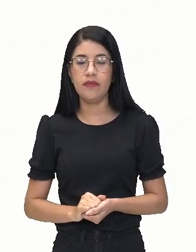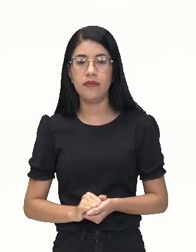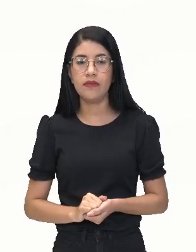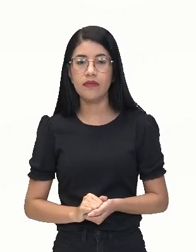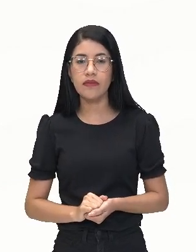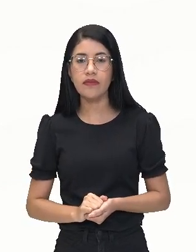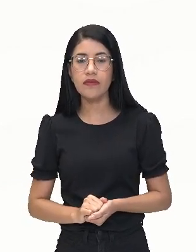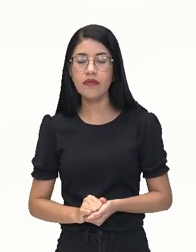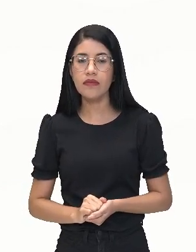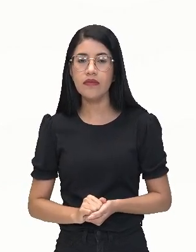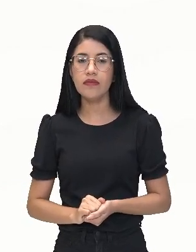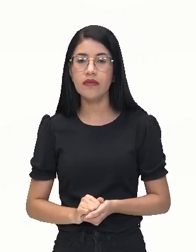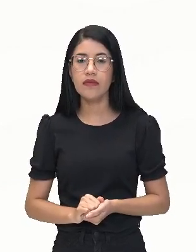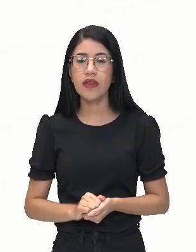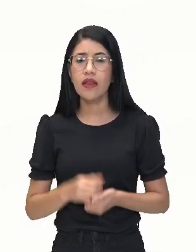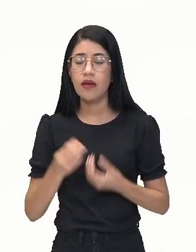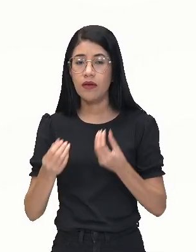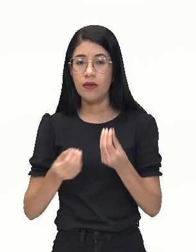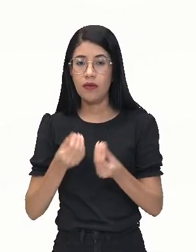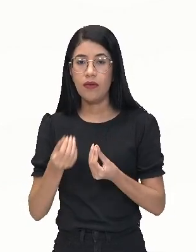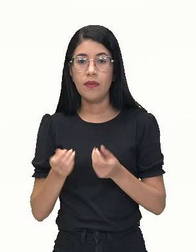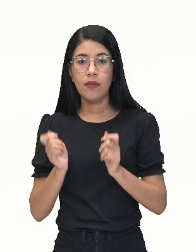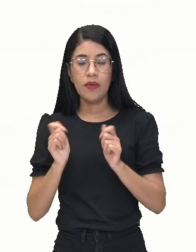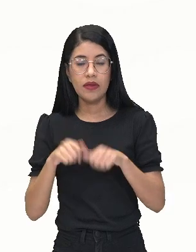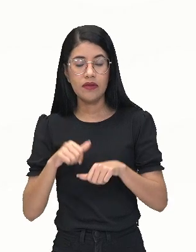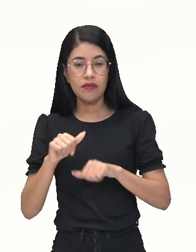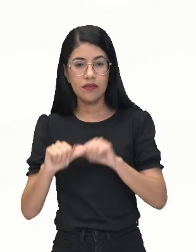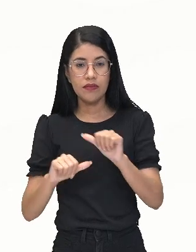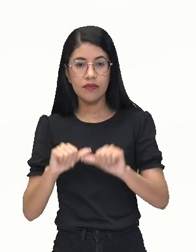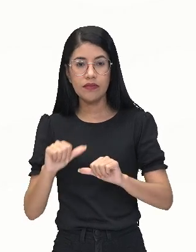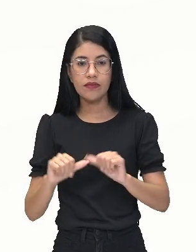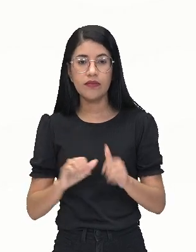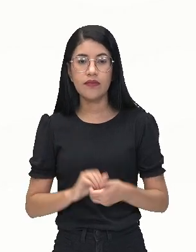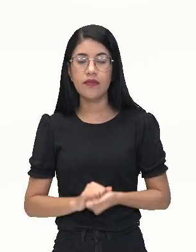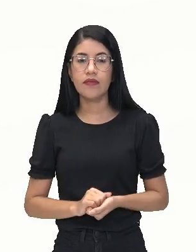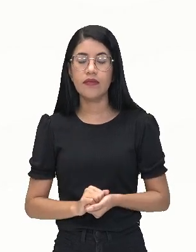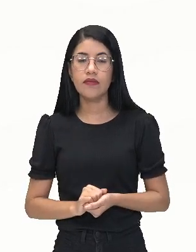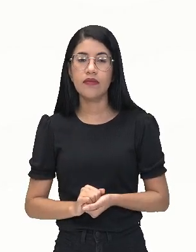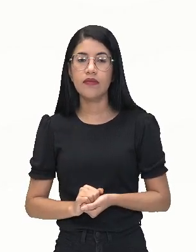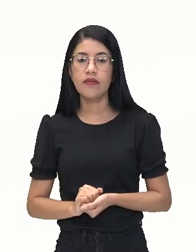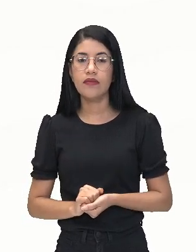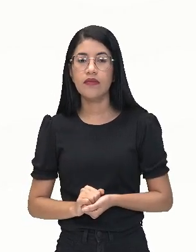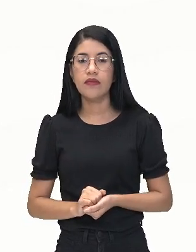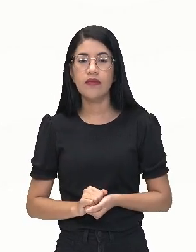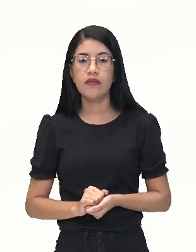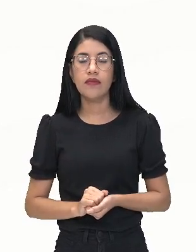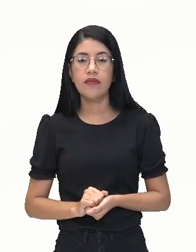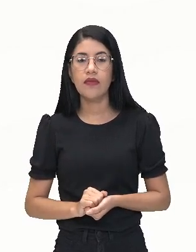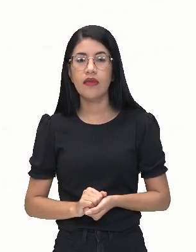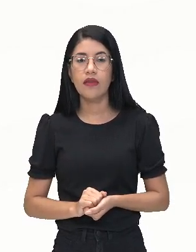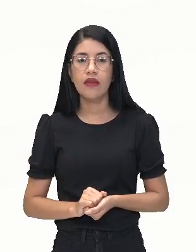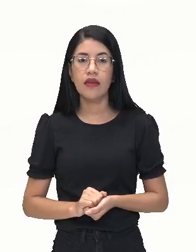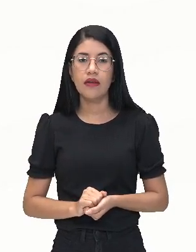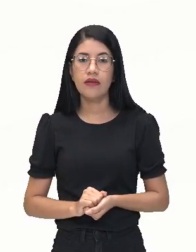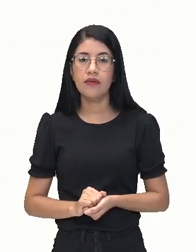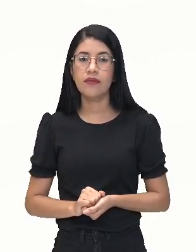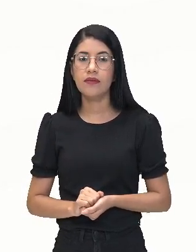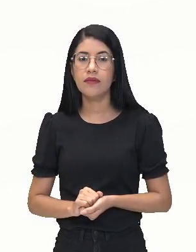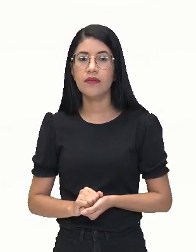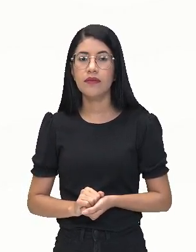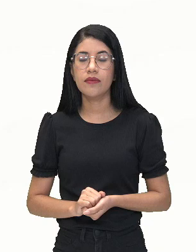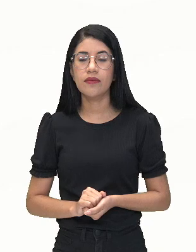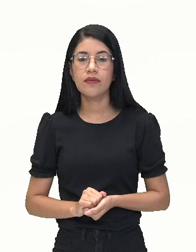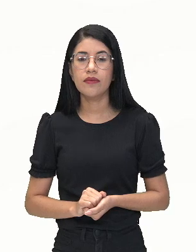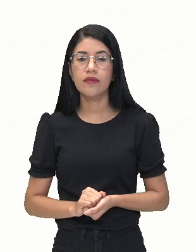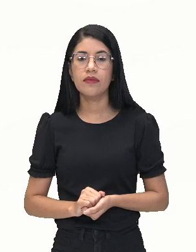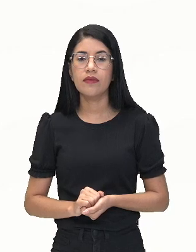só aqui como que eu faço isso. Eu simplesmente transformo